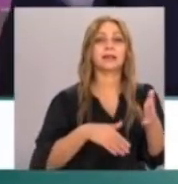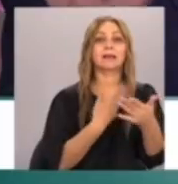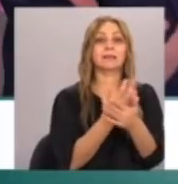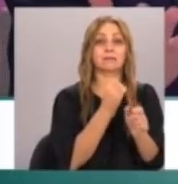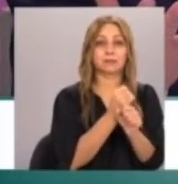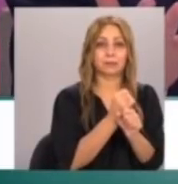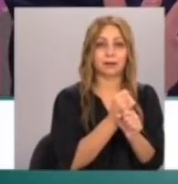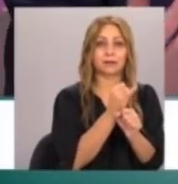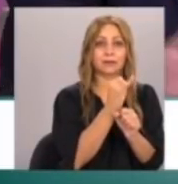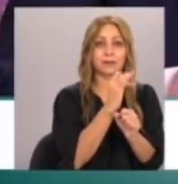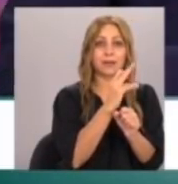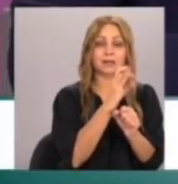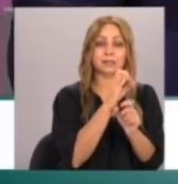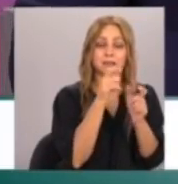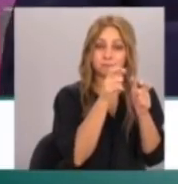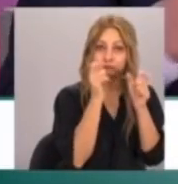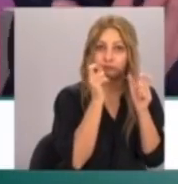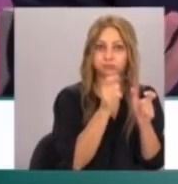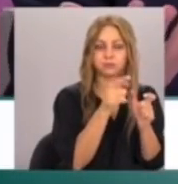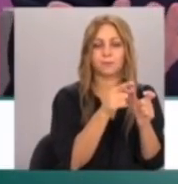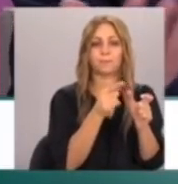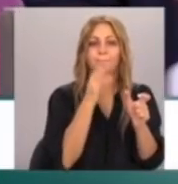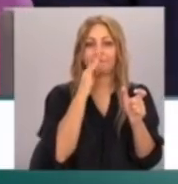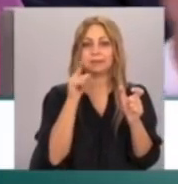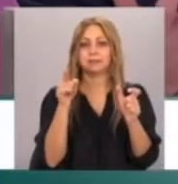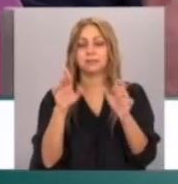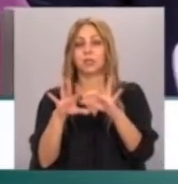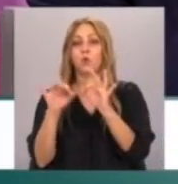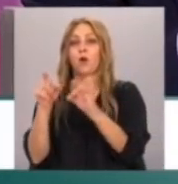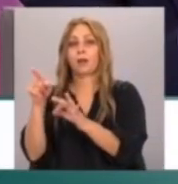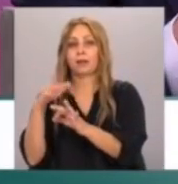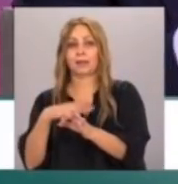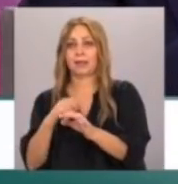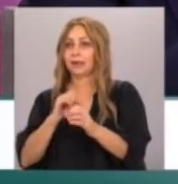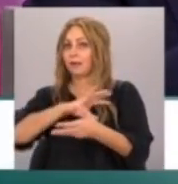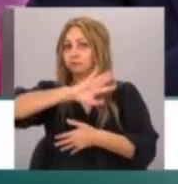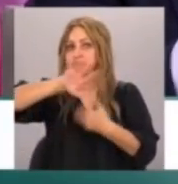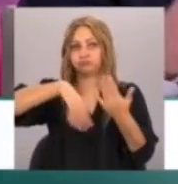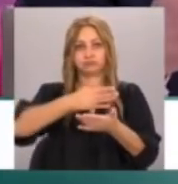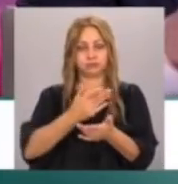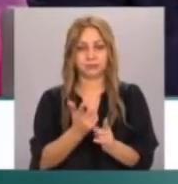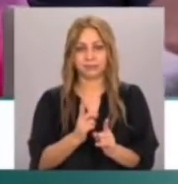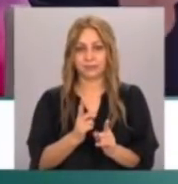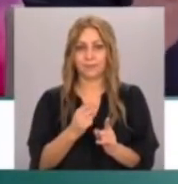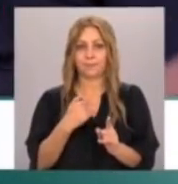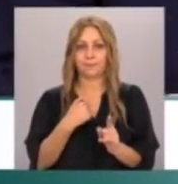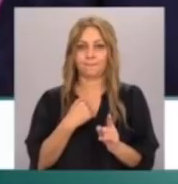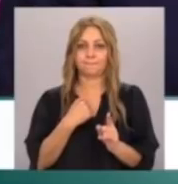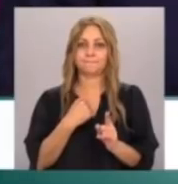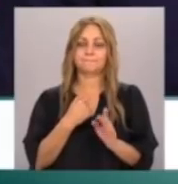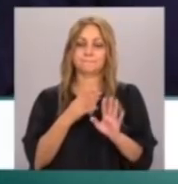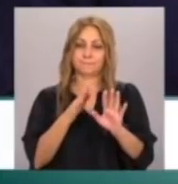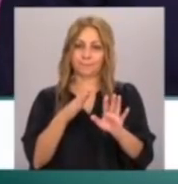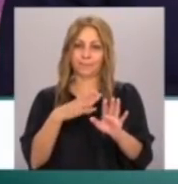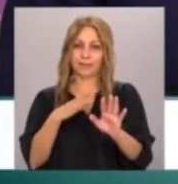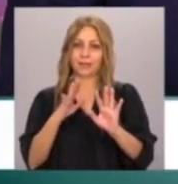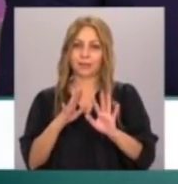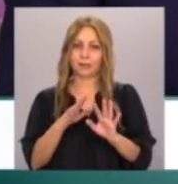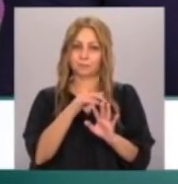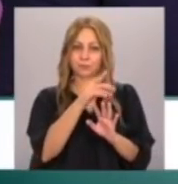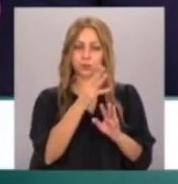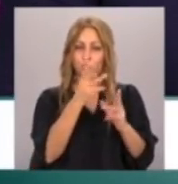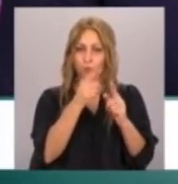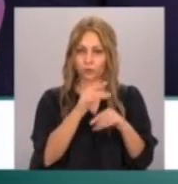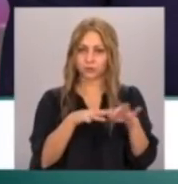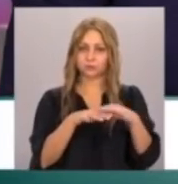a escala que aí ao propõe é o descalabro Justamente a Alice não pode ser estamos ainda para já só na parte seguir os carros tranquilizou e das contas